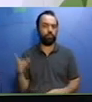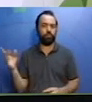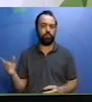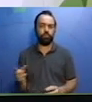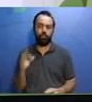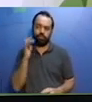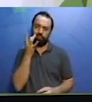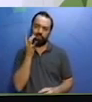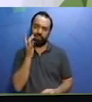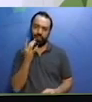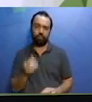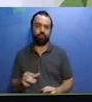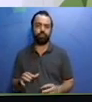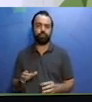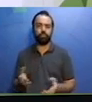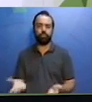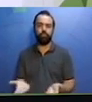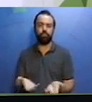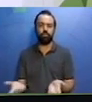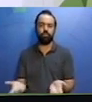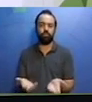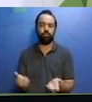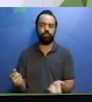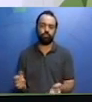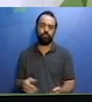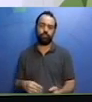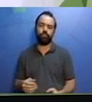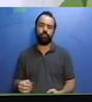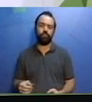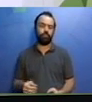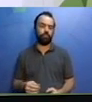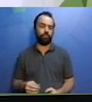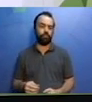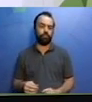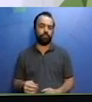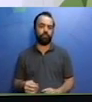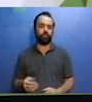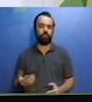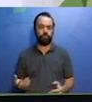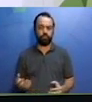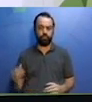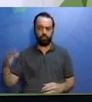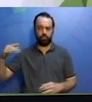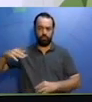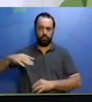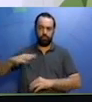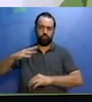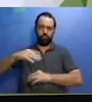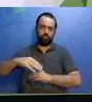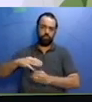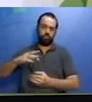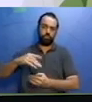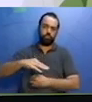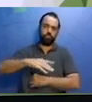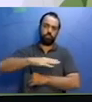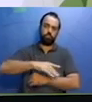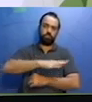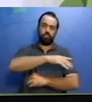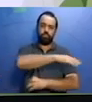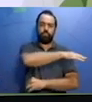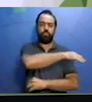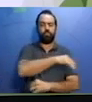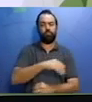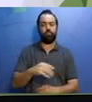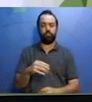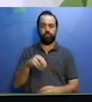para separar o ouro, né, da areia de outras partículas. Então a água, ela leva a areia e as partículas